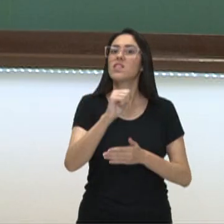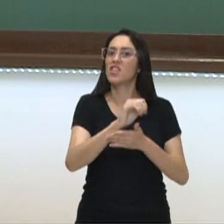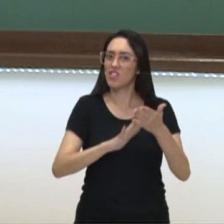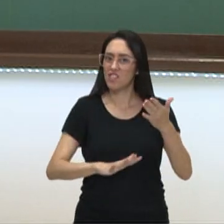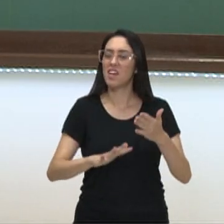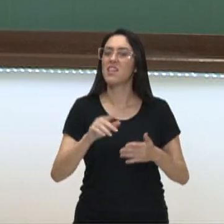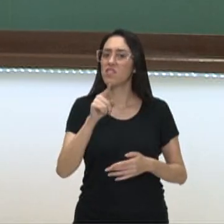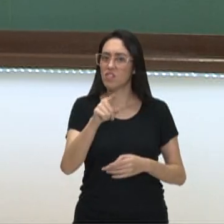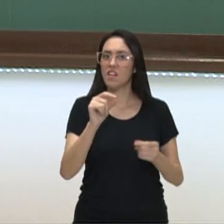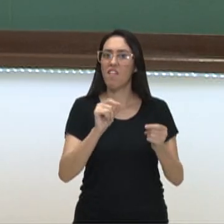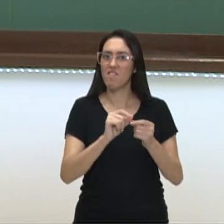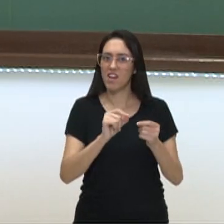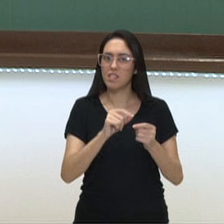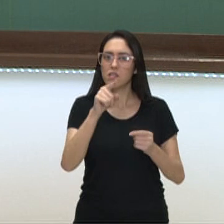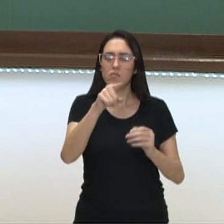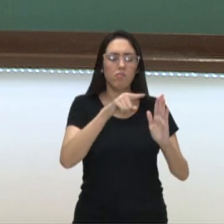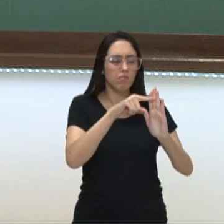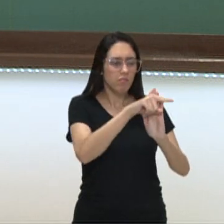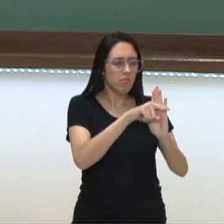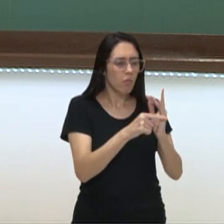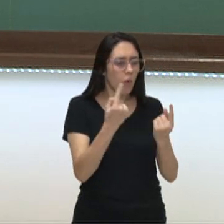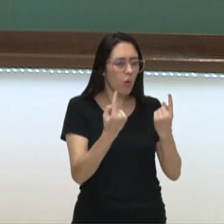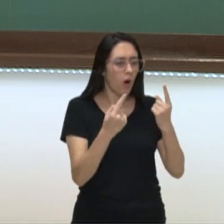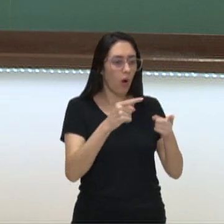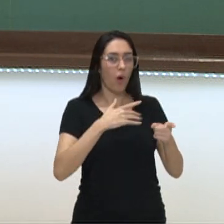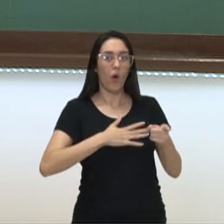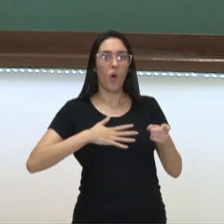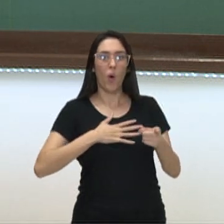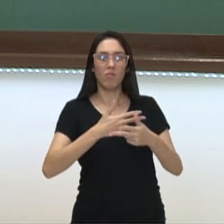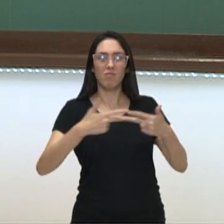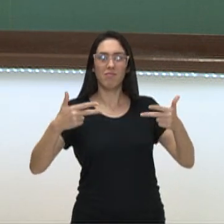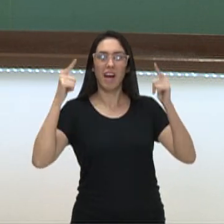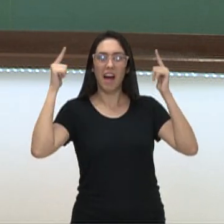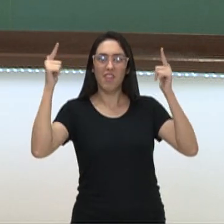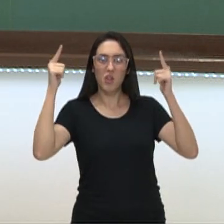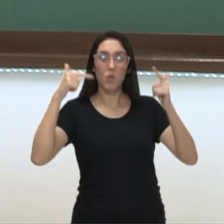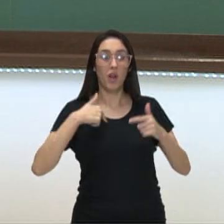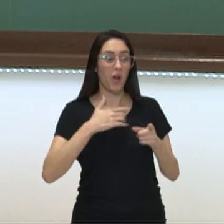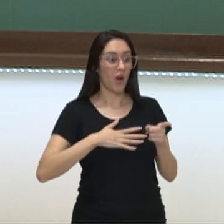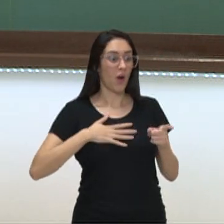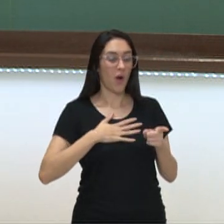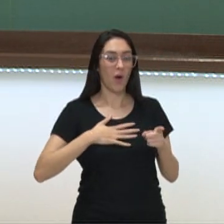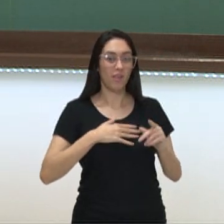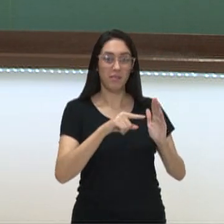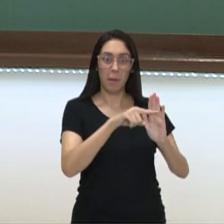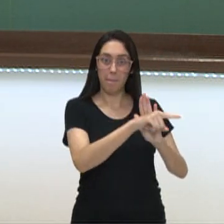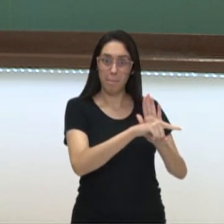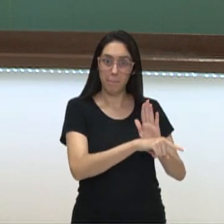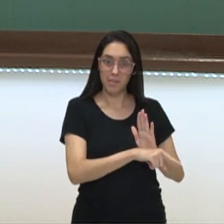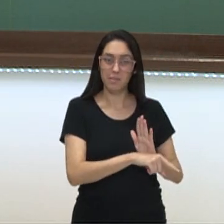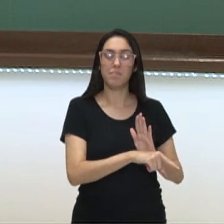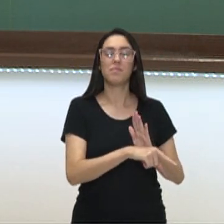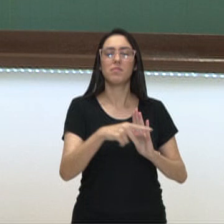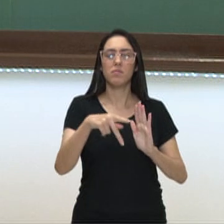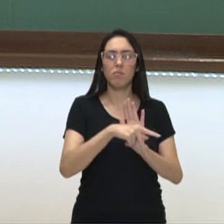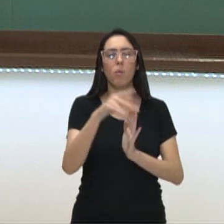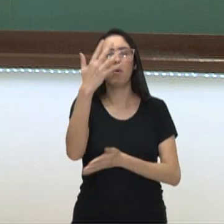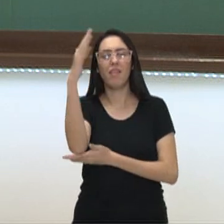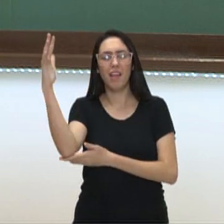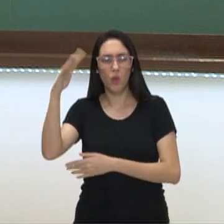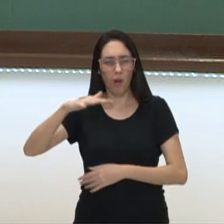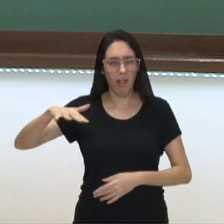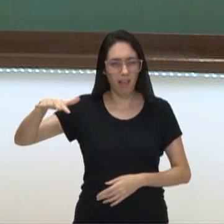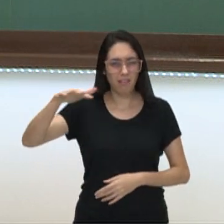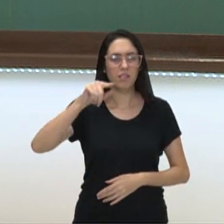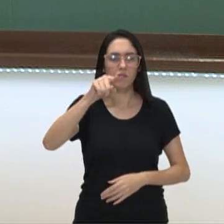você fazer. Você vai dar uma pesquisadinha aí nessas práticas de aventura que estão relacionadas à natureza,